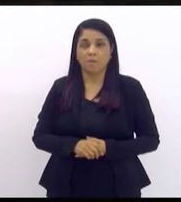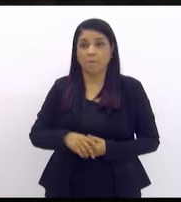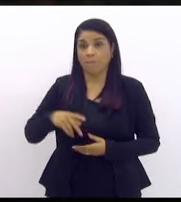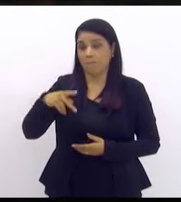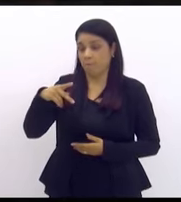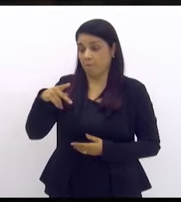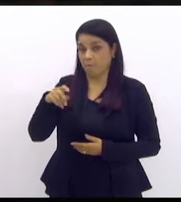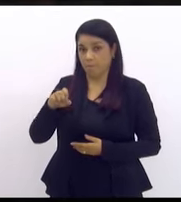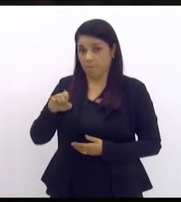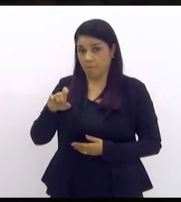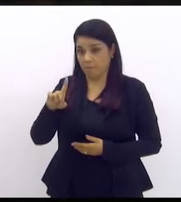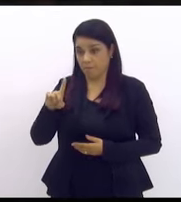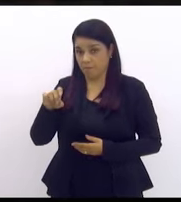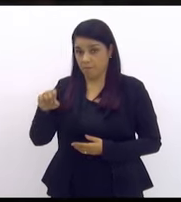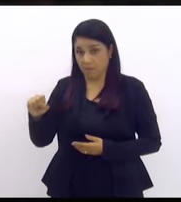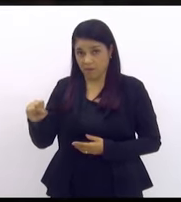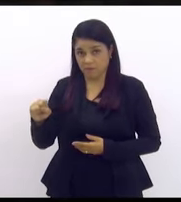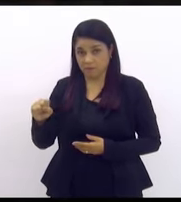hábil foi esse,